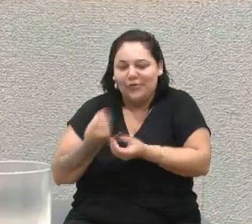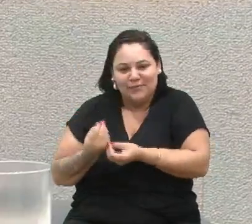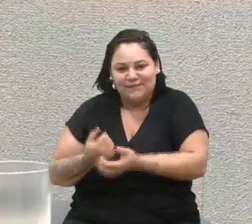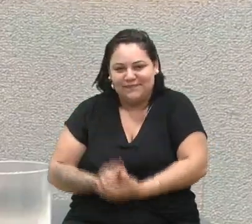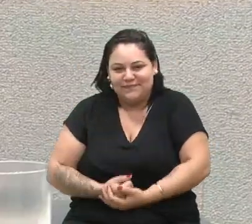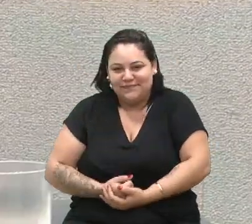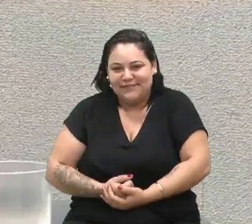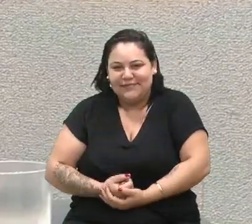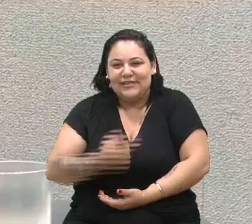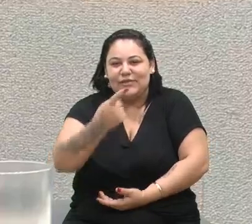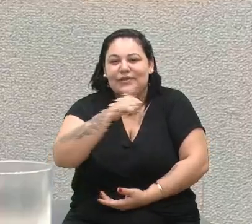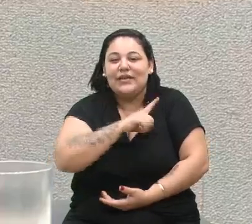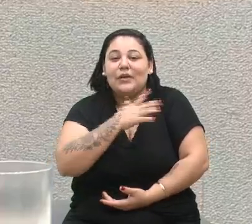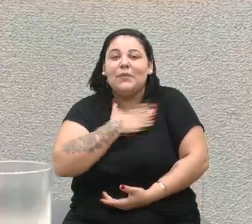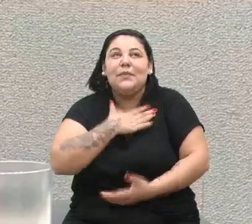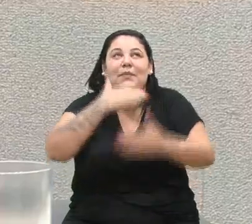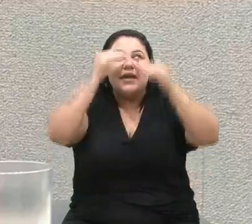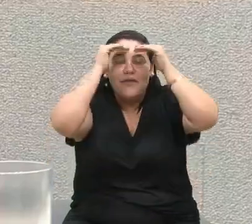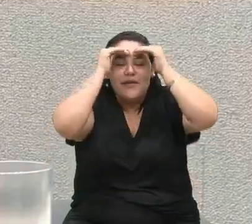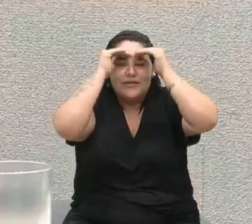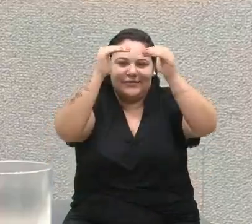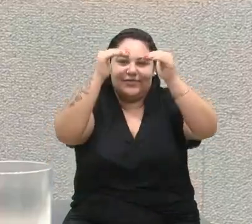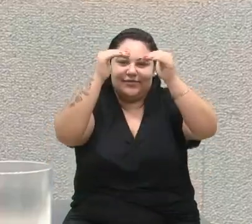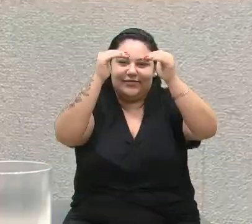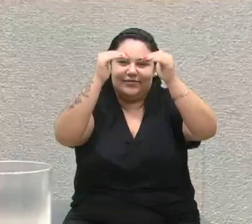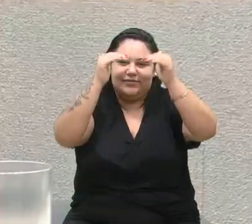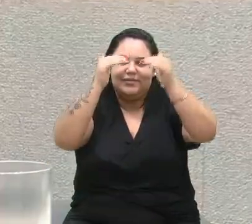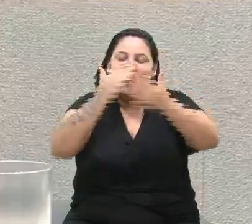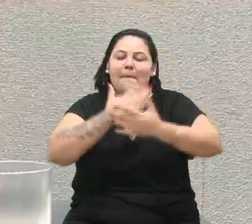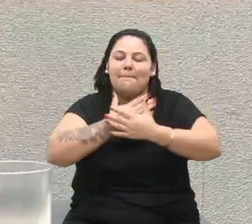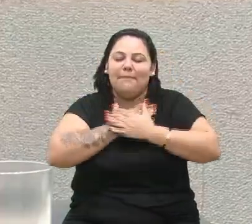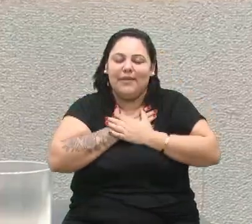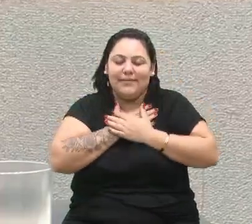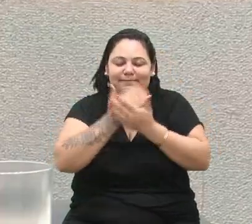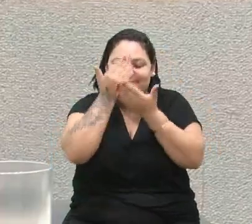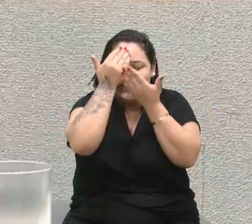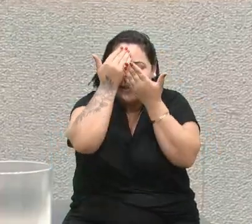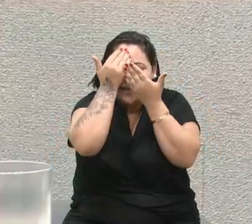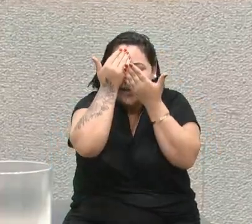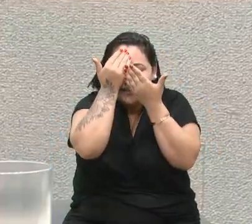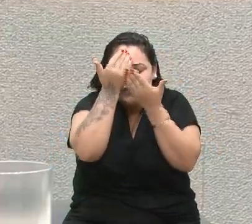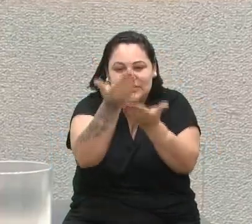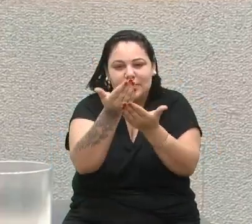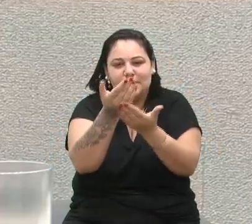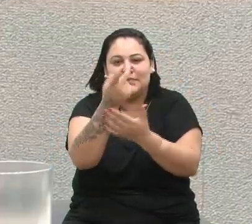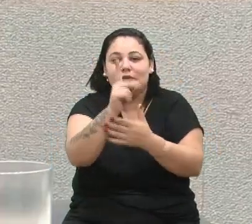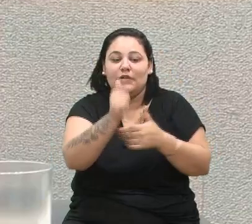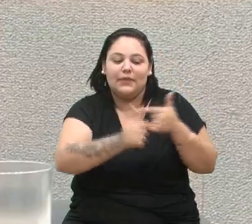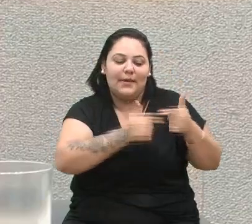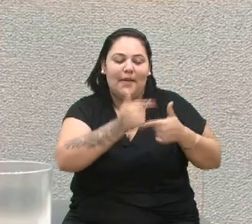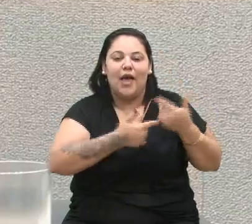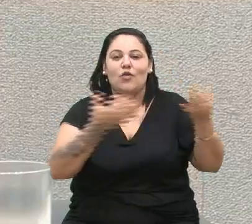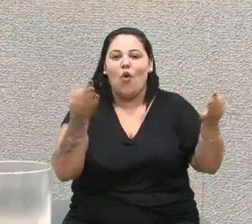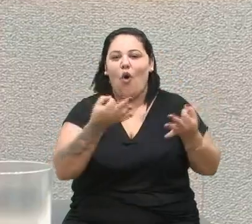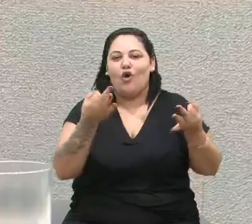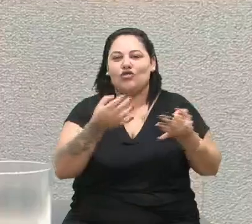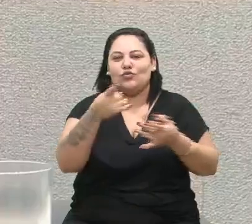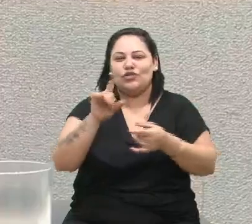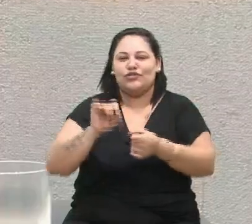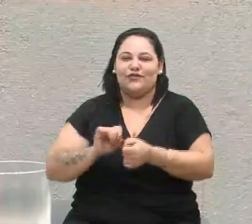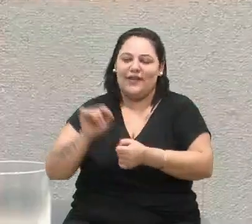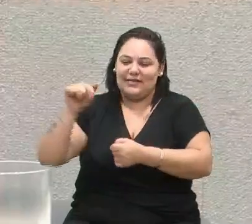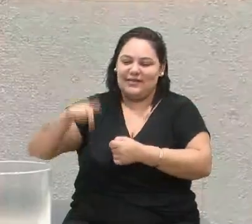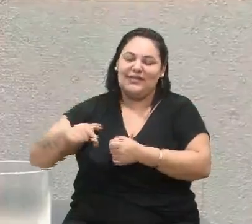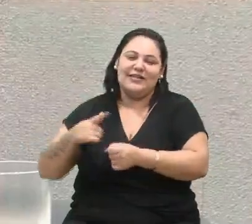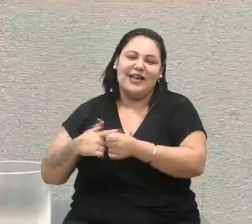senhor tem o meu respeito e a minha gratidão pelo trabalho excelente que o senhor presta à